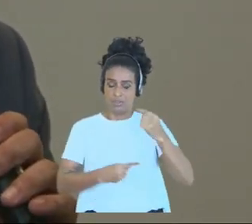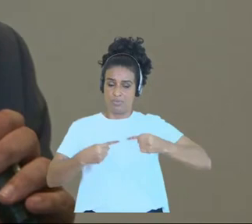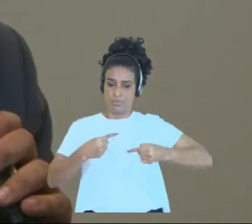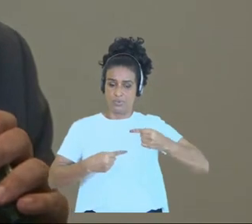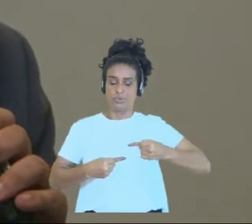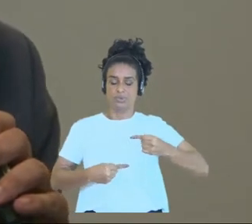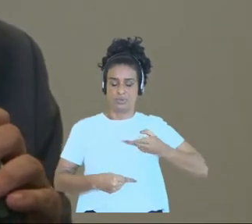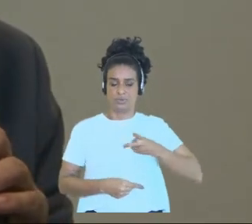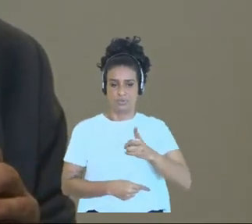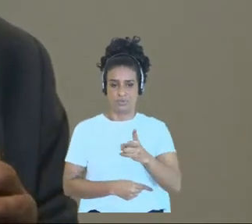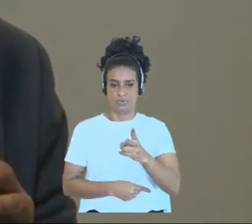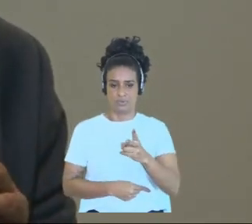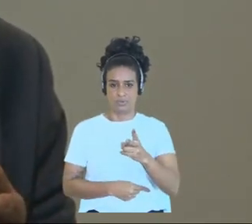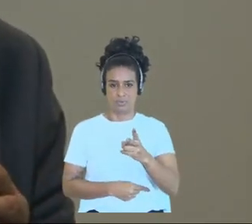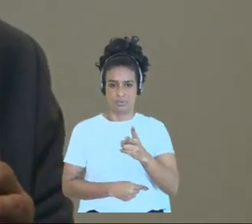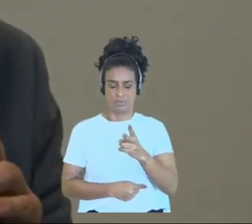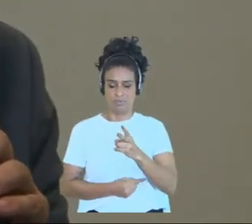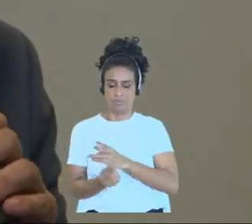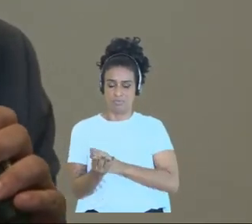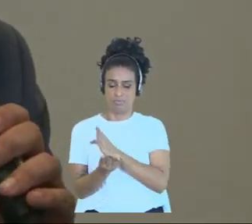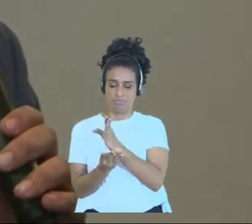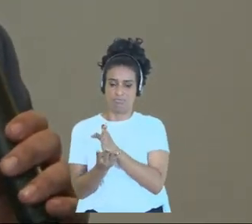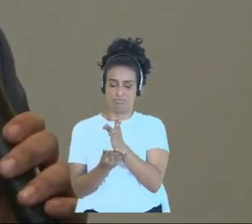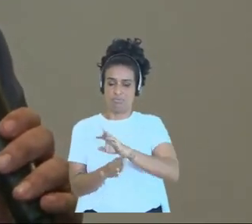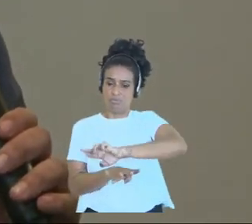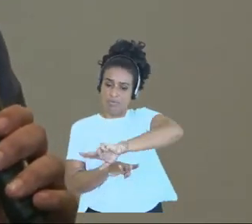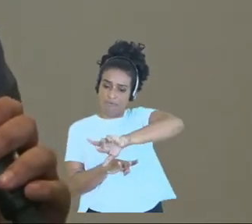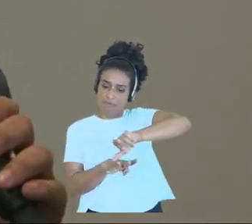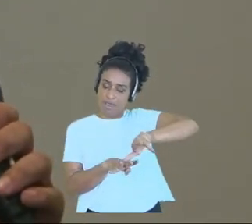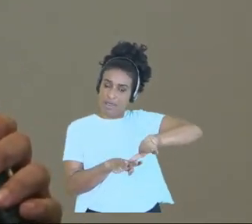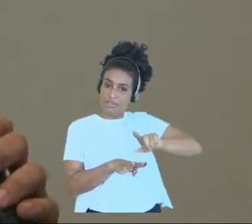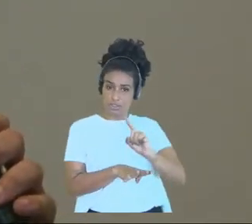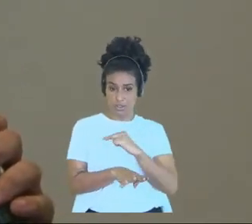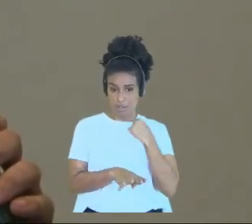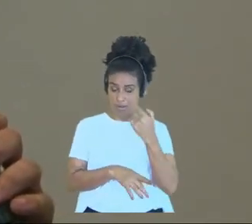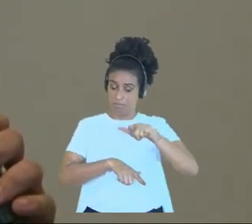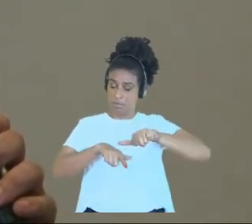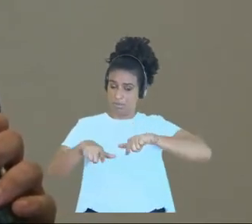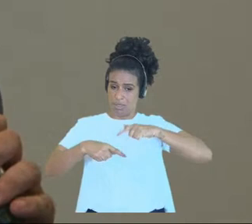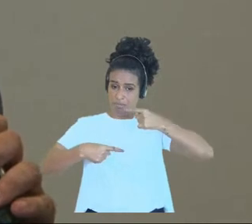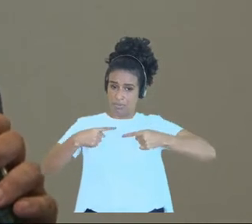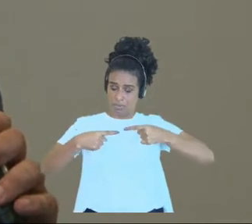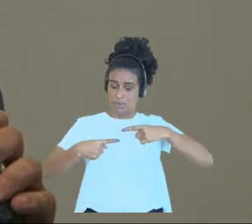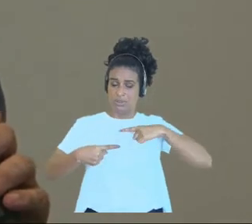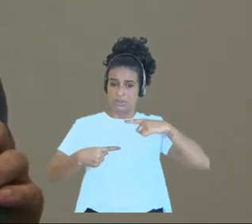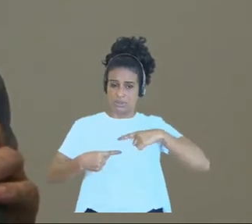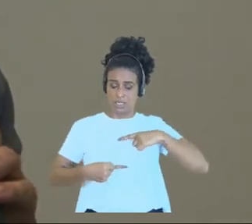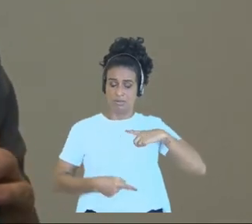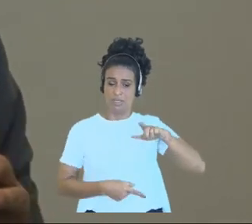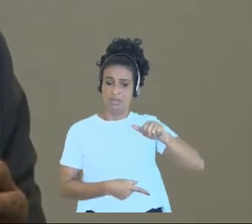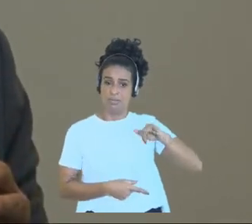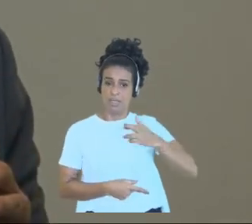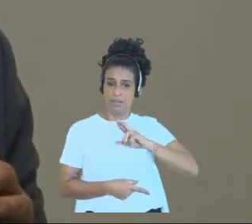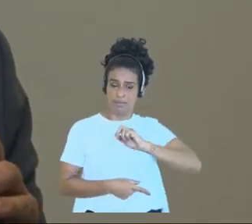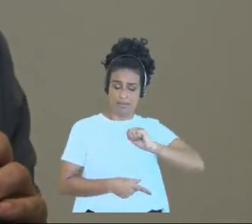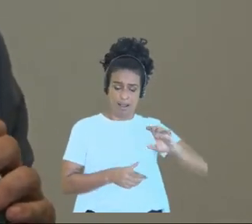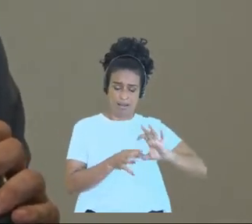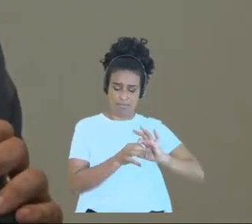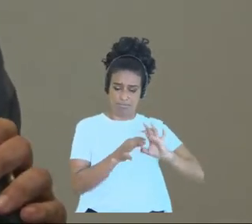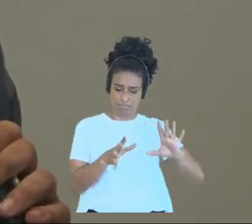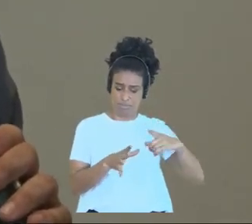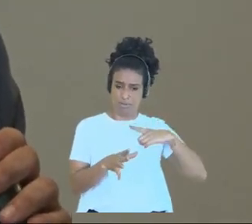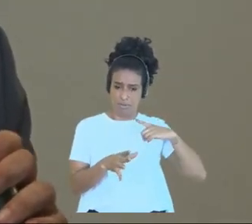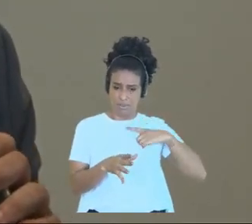costuma privilegiar um modelo pluralista, que é aquele com o qual a gente trabalha, ainda que o modelo iliberal ele tenha suas raízes